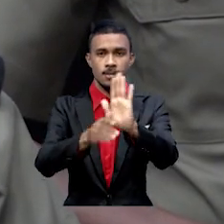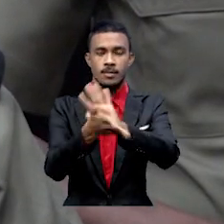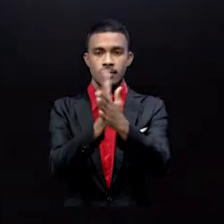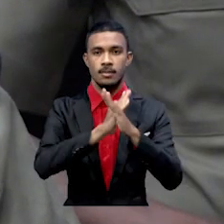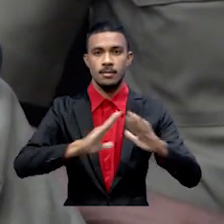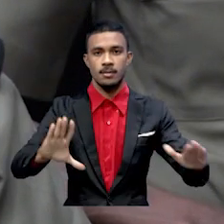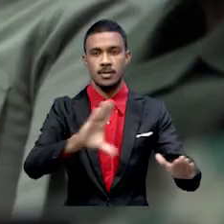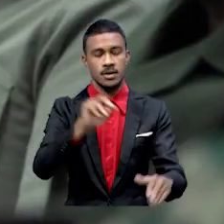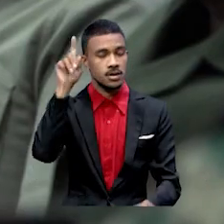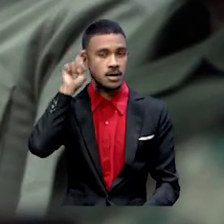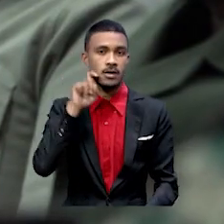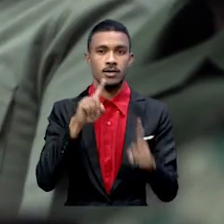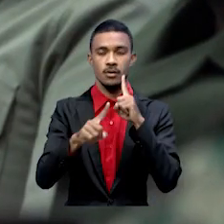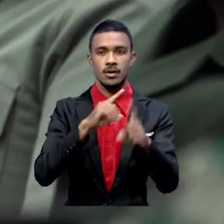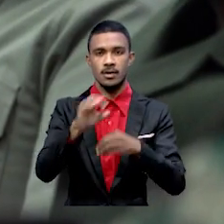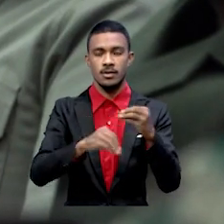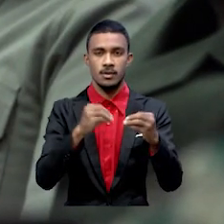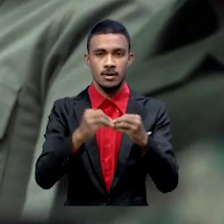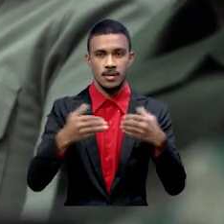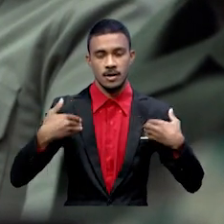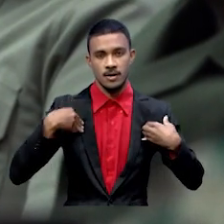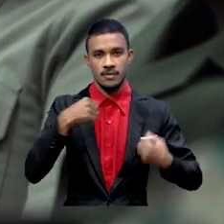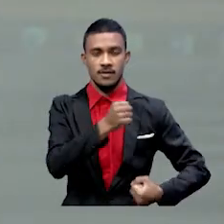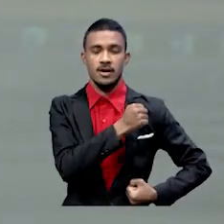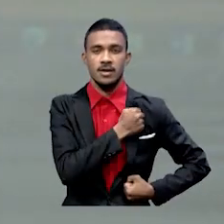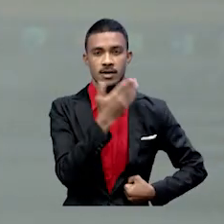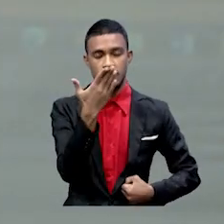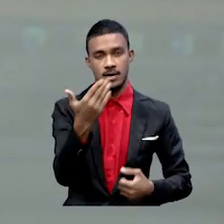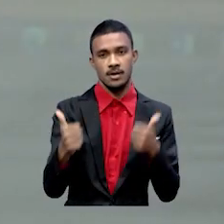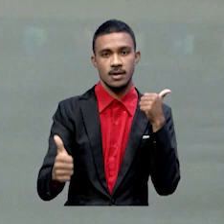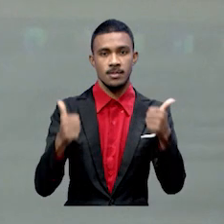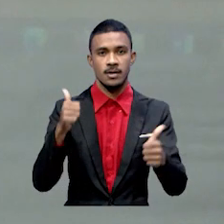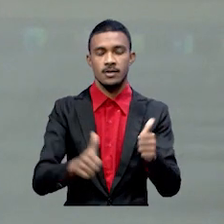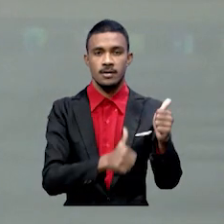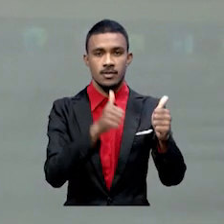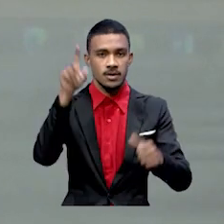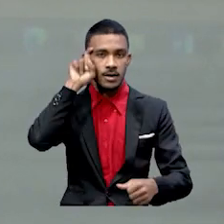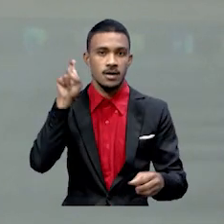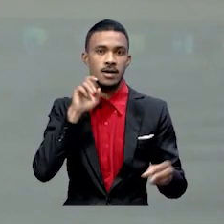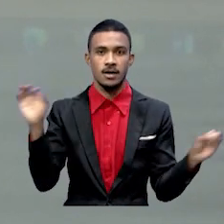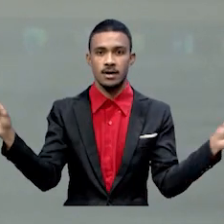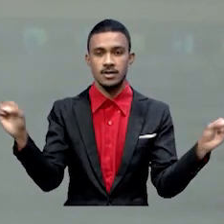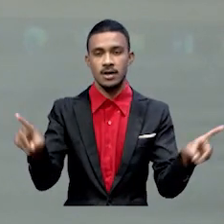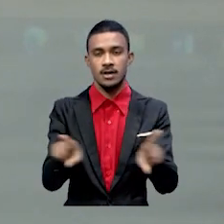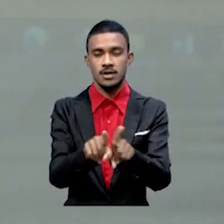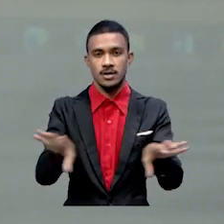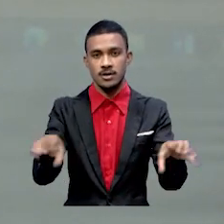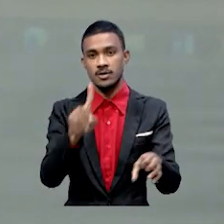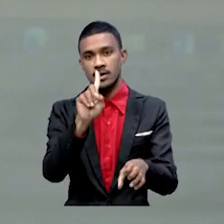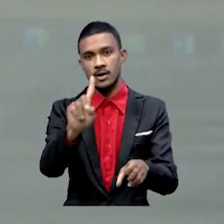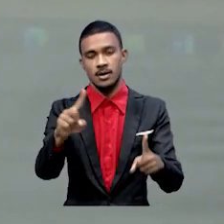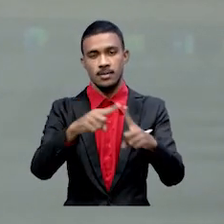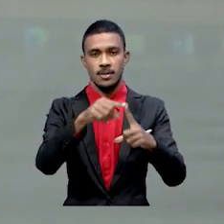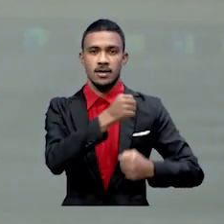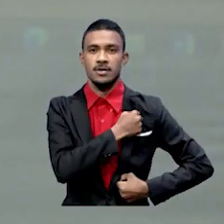Sanana mos colher quando a preserva herança falentilian, nebetir Sanana laos deita nesan dever ida, ba força